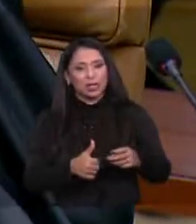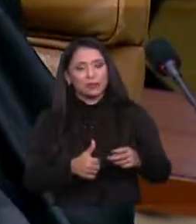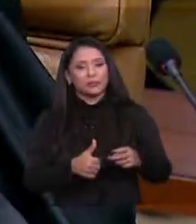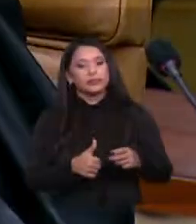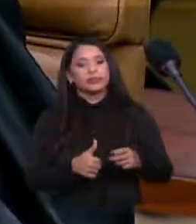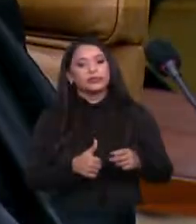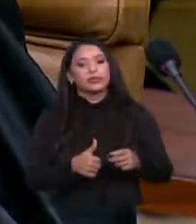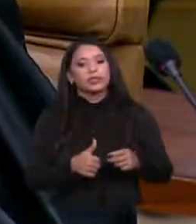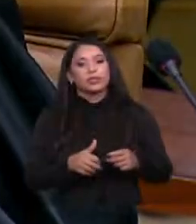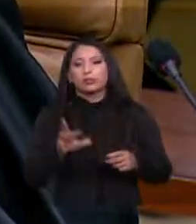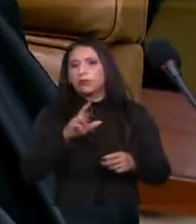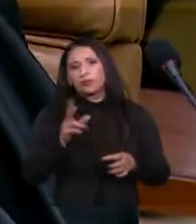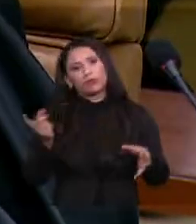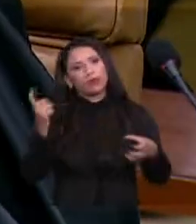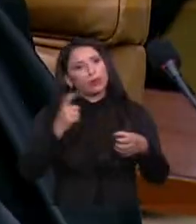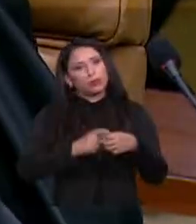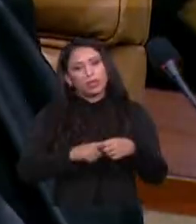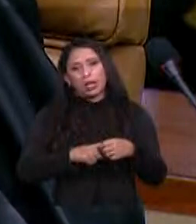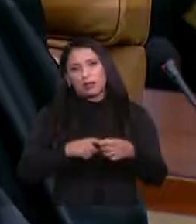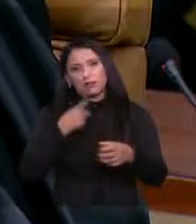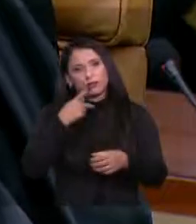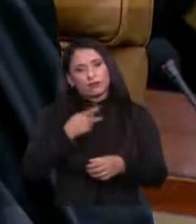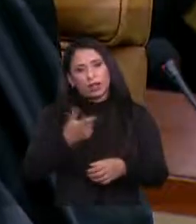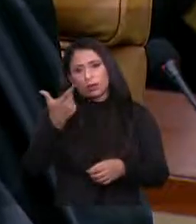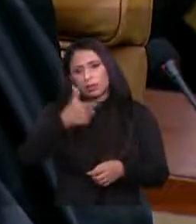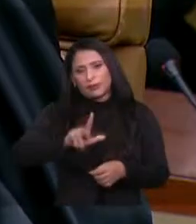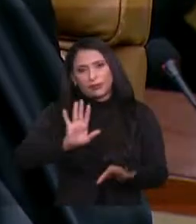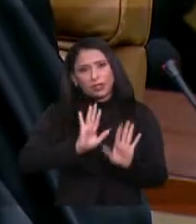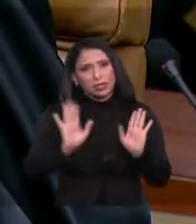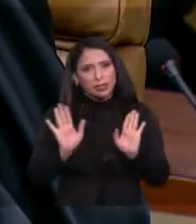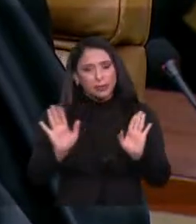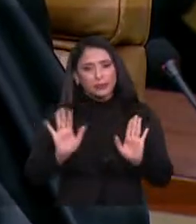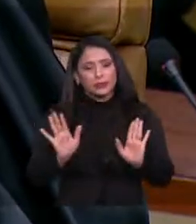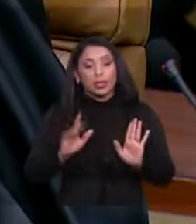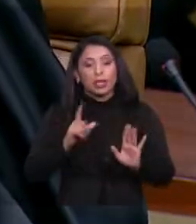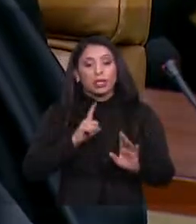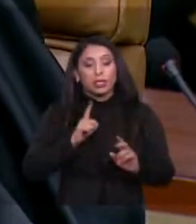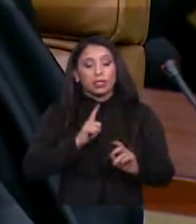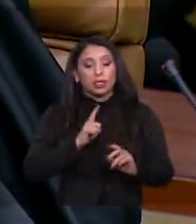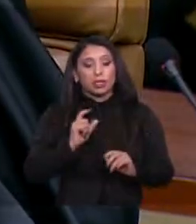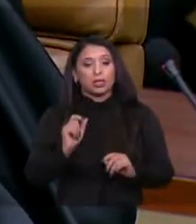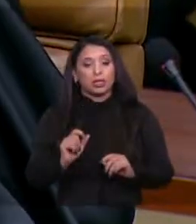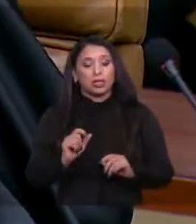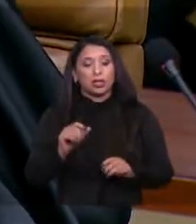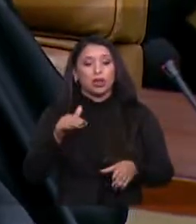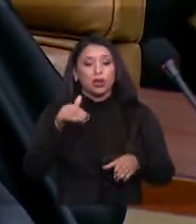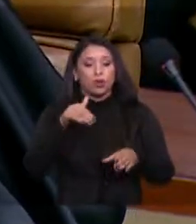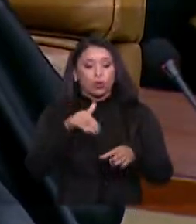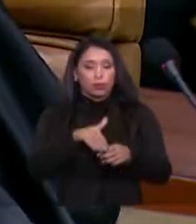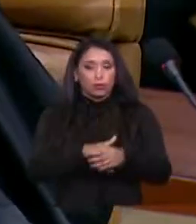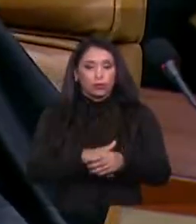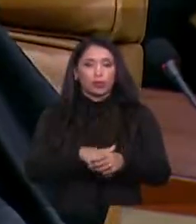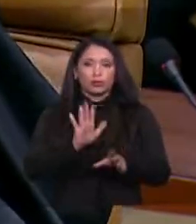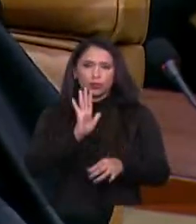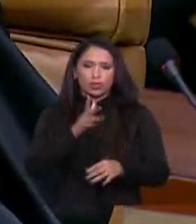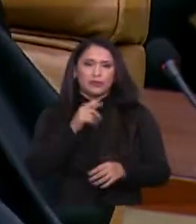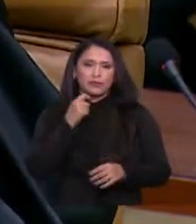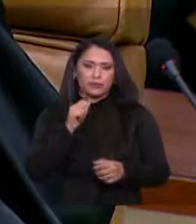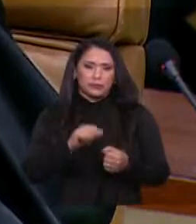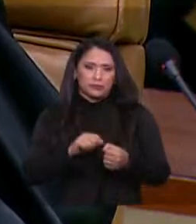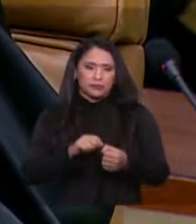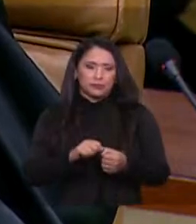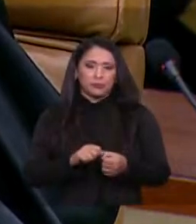a liberdade de não retornar esse ponto que foi objeto eh voto que proferir